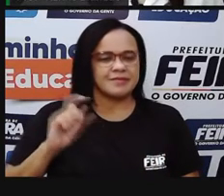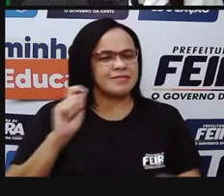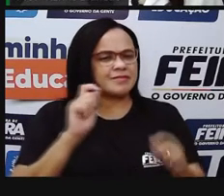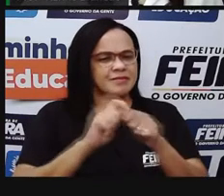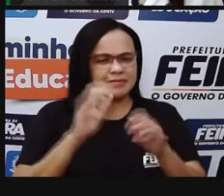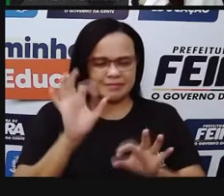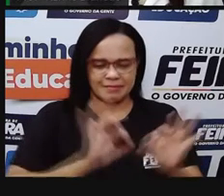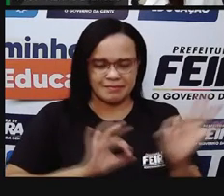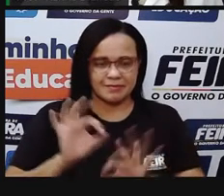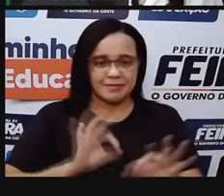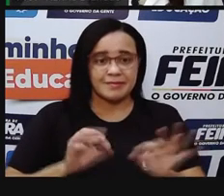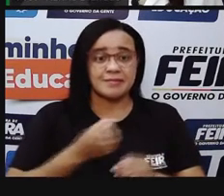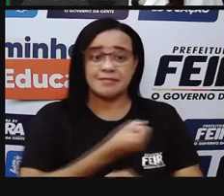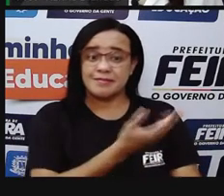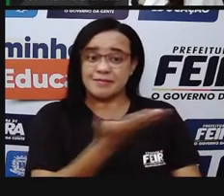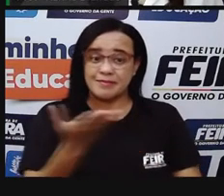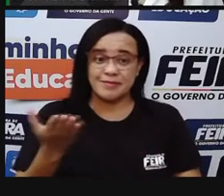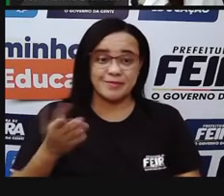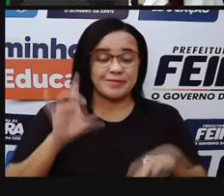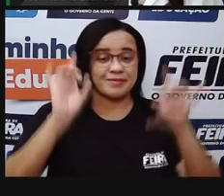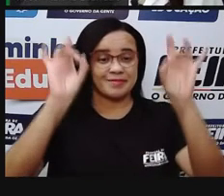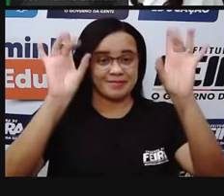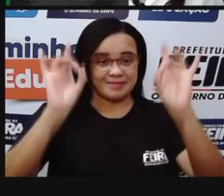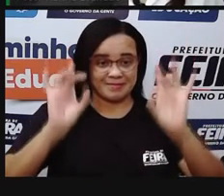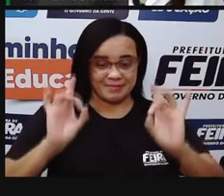vocês, especialmente